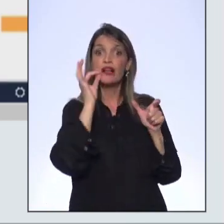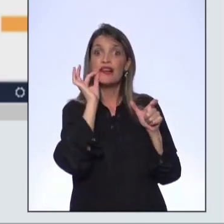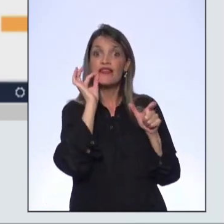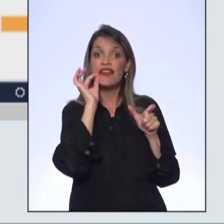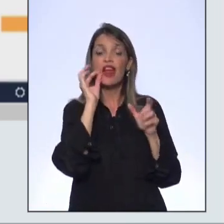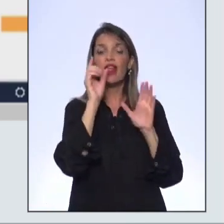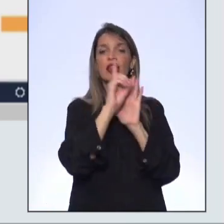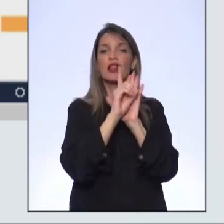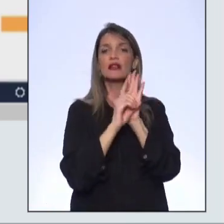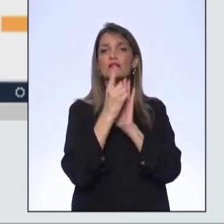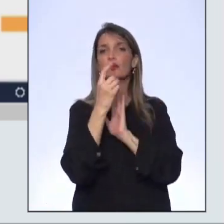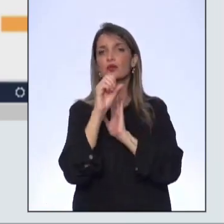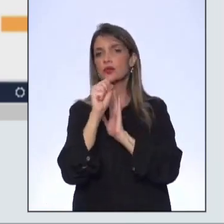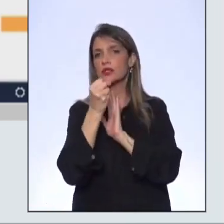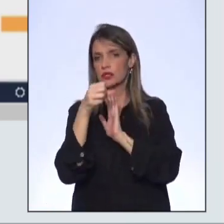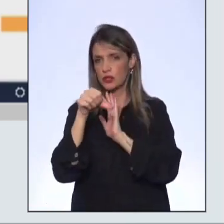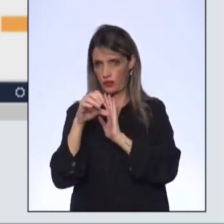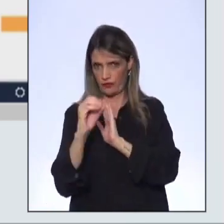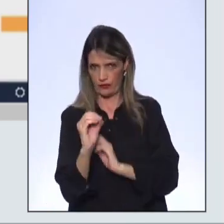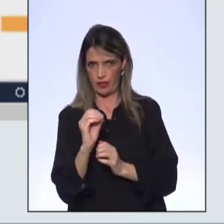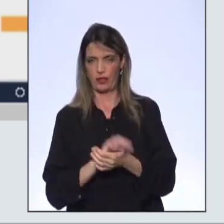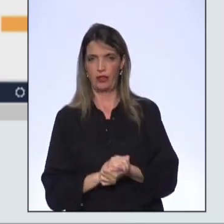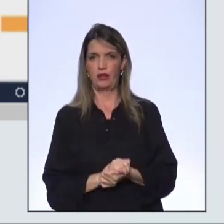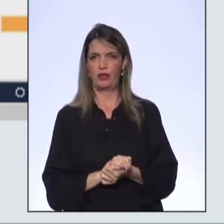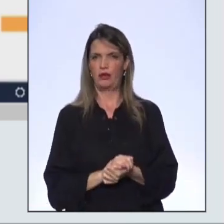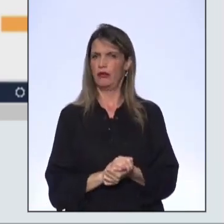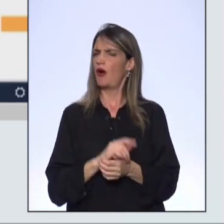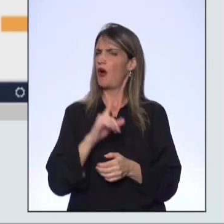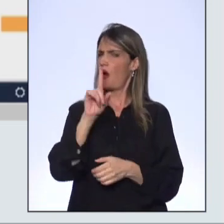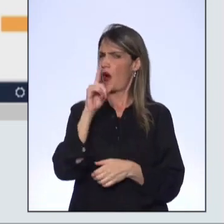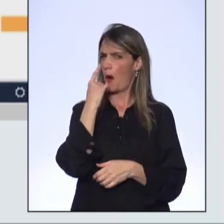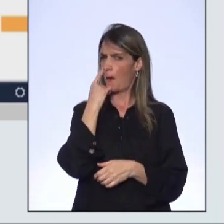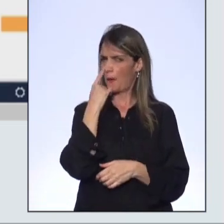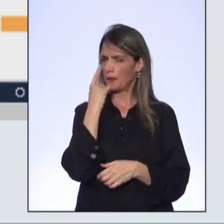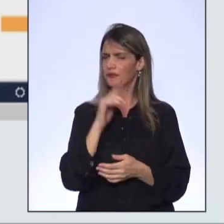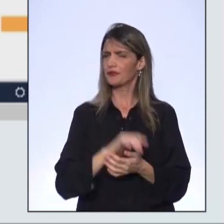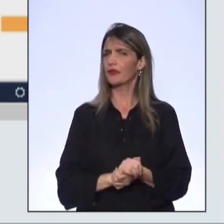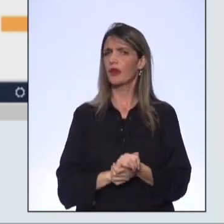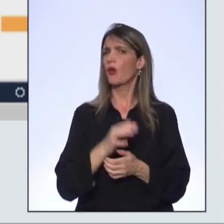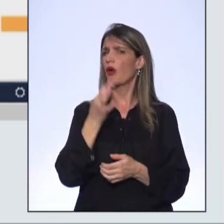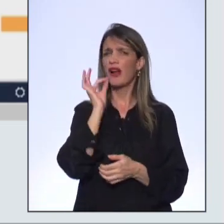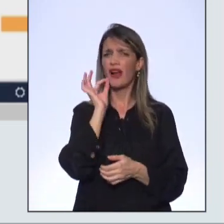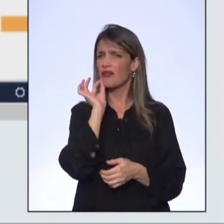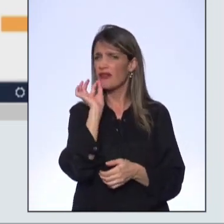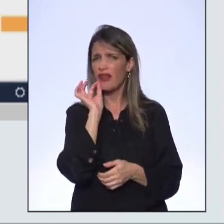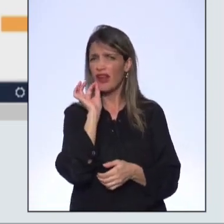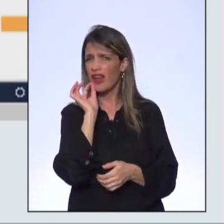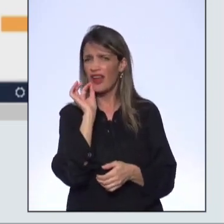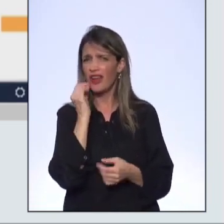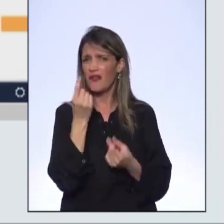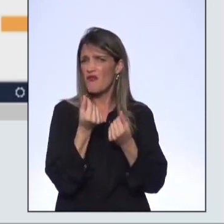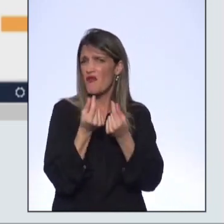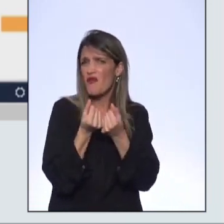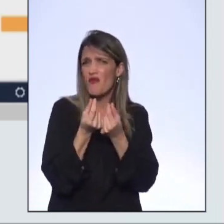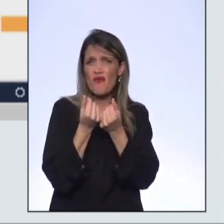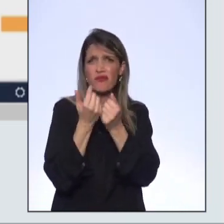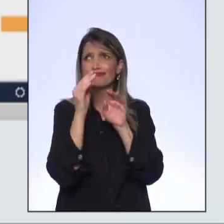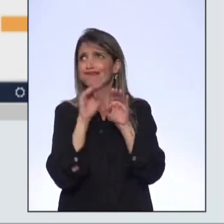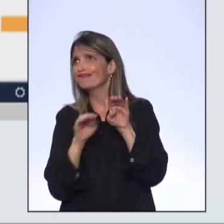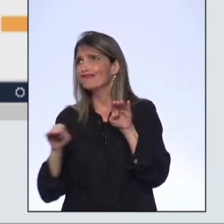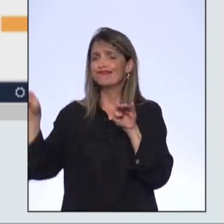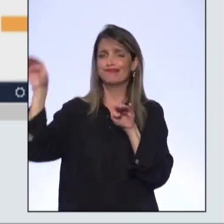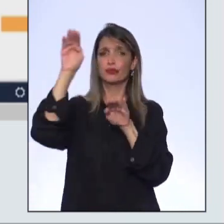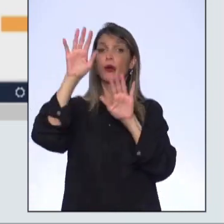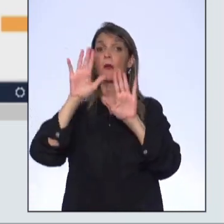de 1890. Pare e pense bem. O café era o produto de maior valor na economia brasileira.